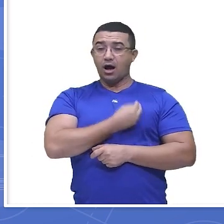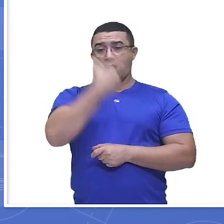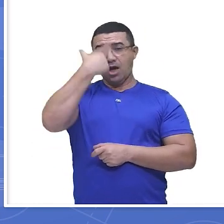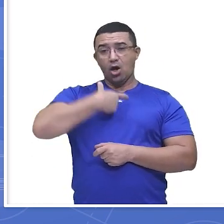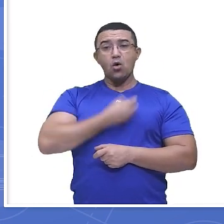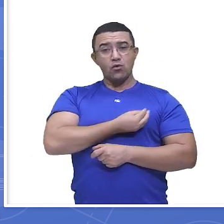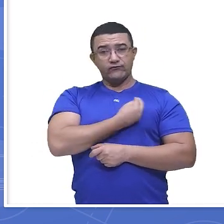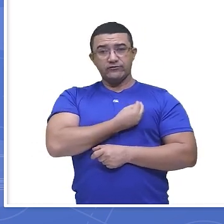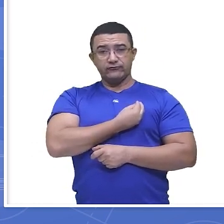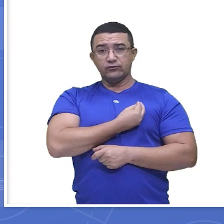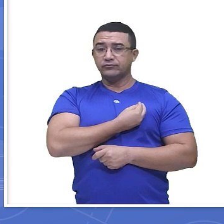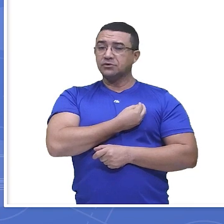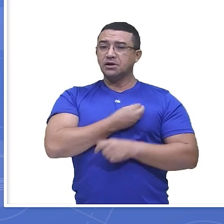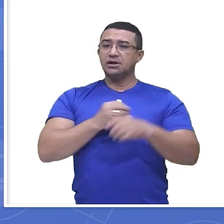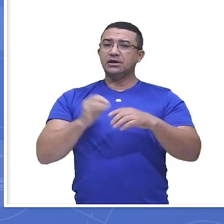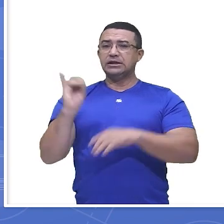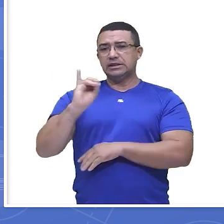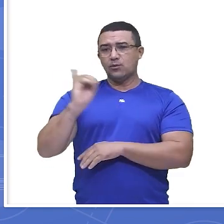Itacoatiara.